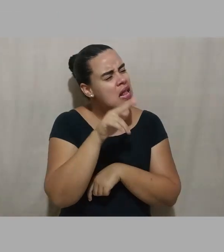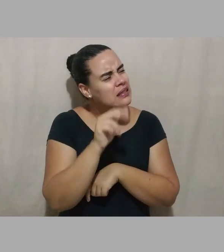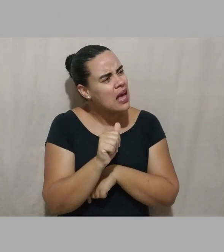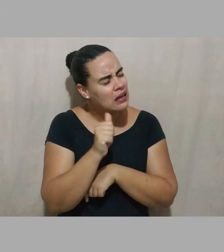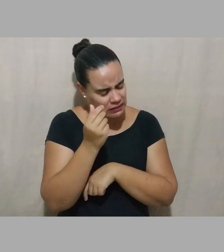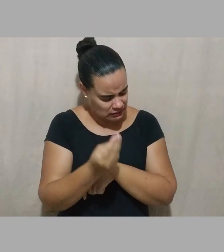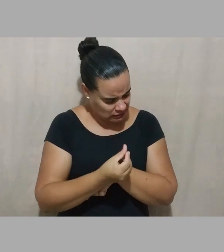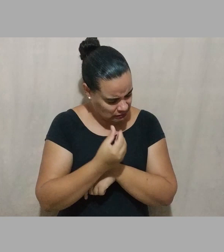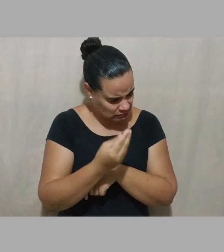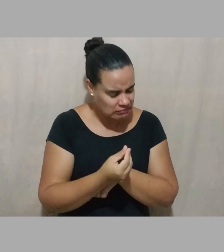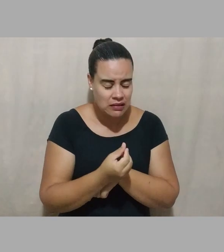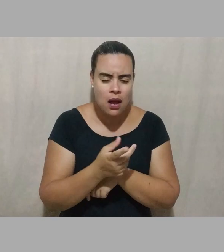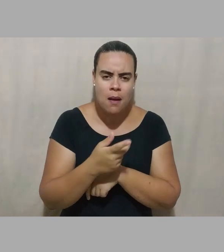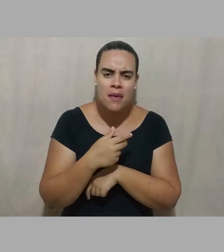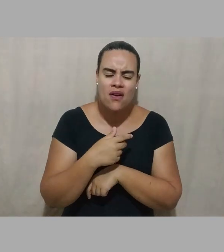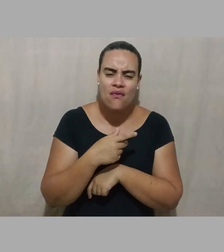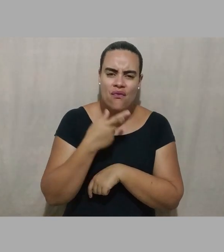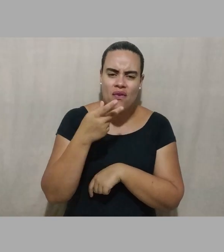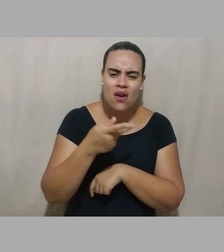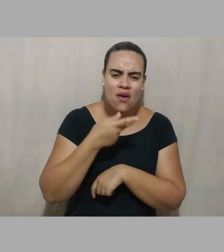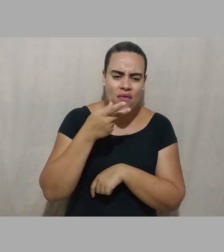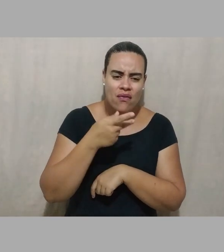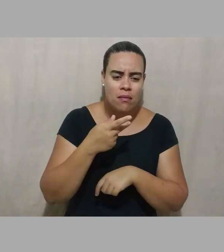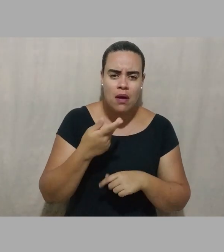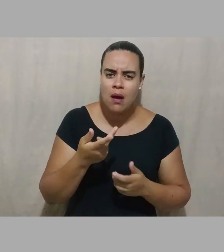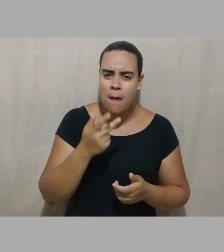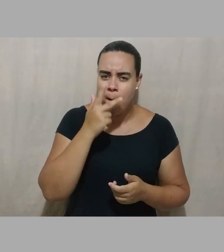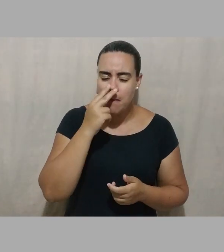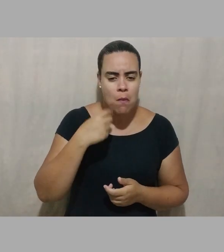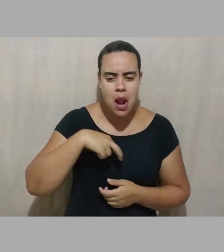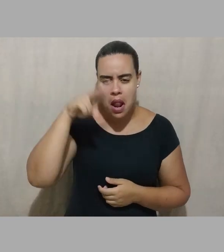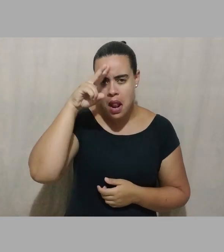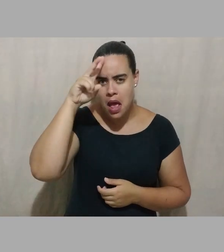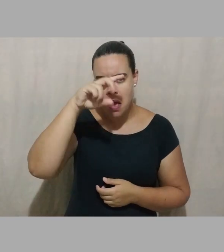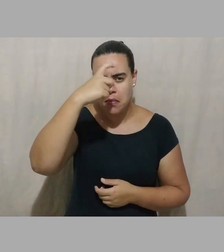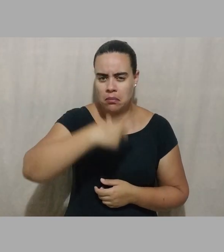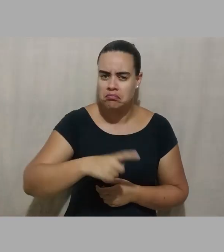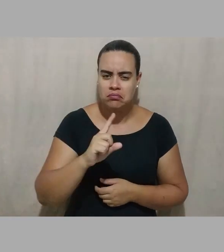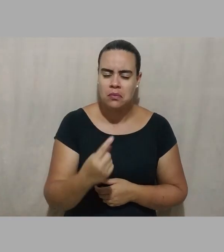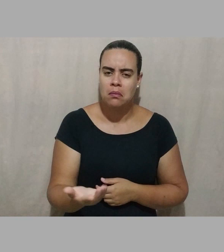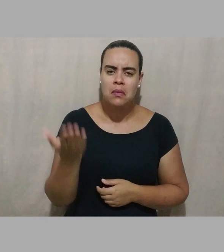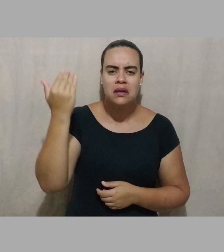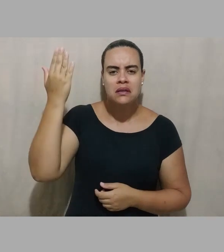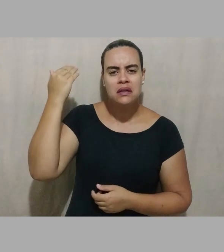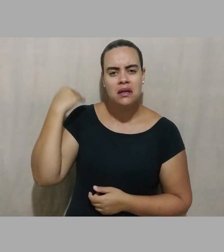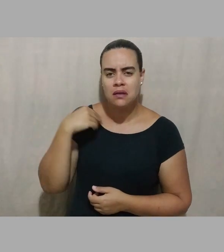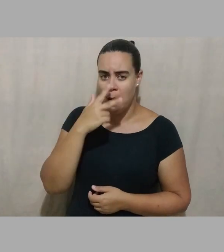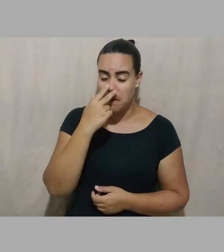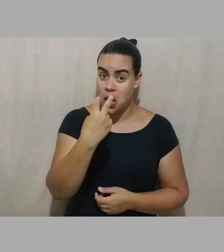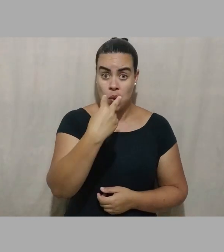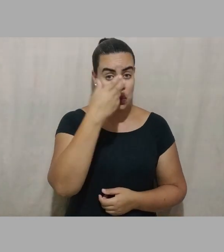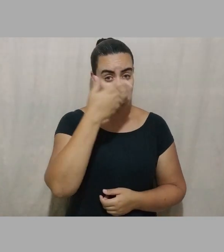Mas nem esse coro reiterado em diversas modalidades foi suficiente para evocar o meu eu anterior. Ele simplesmente não